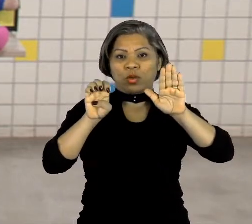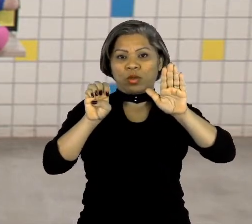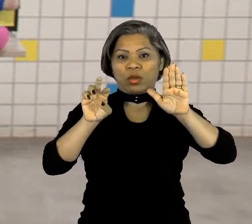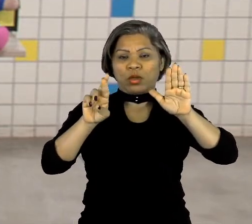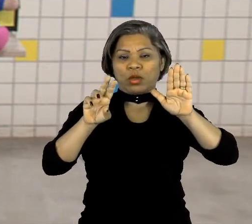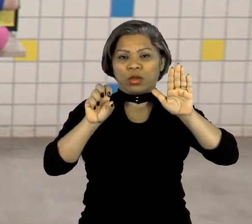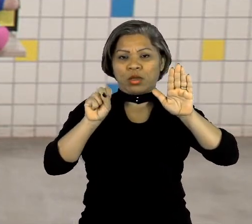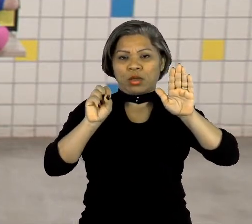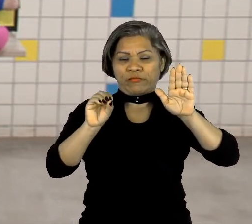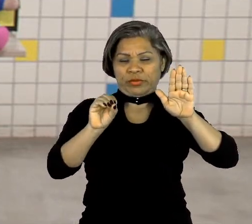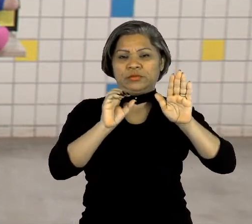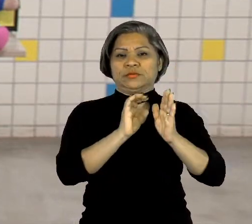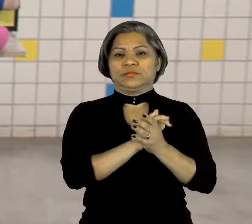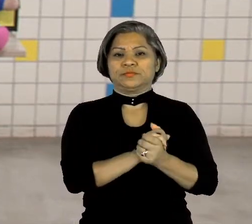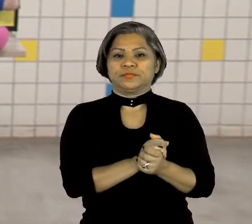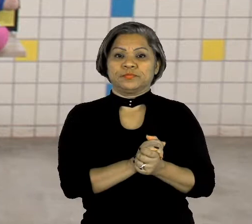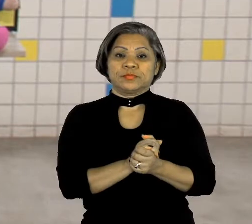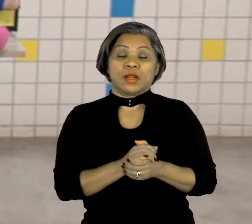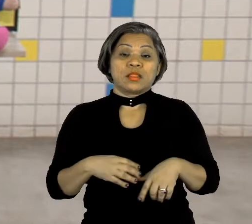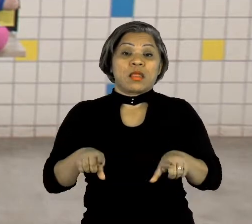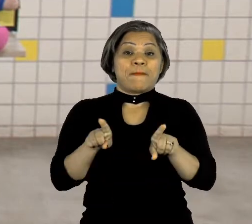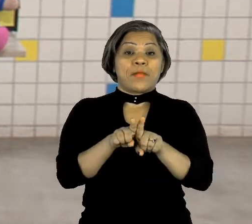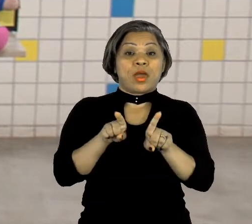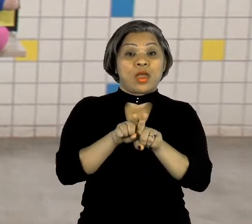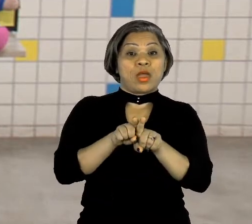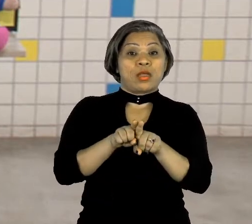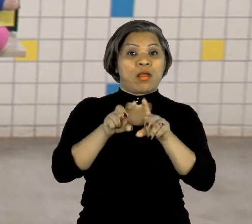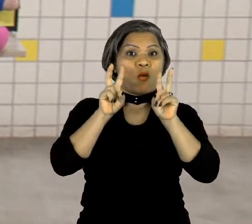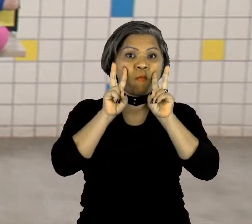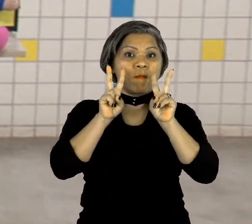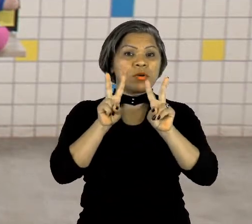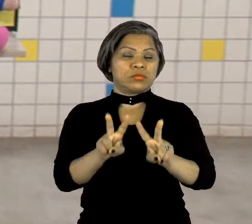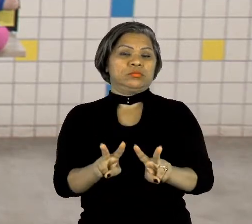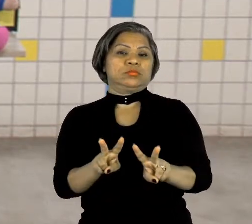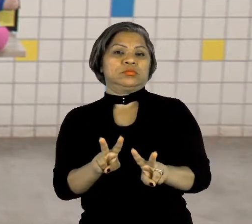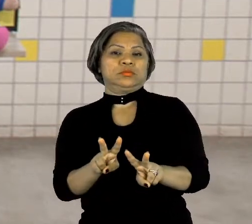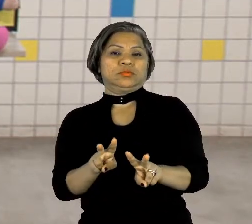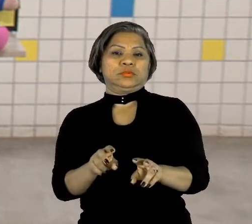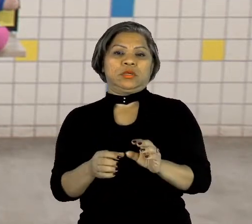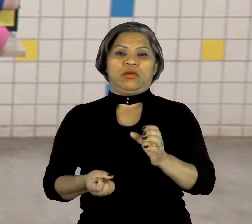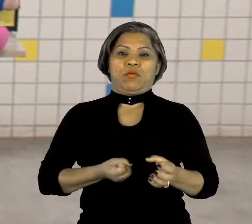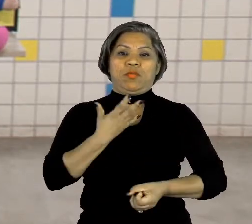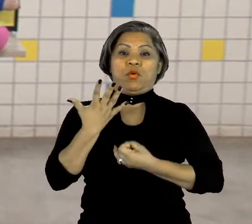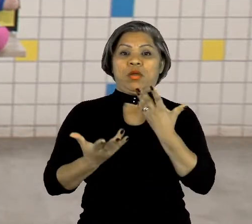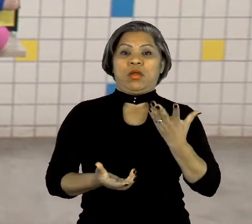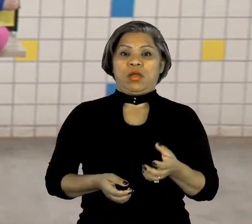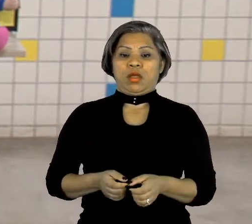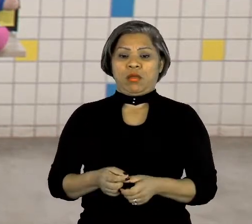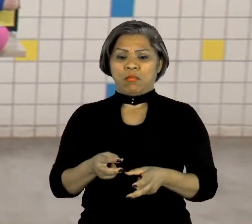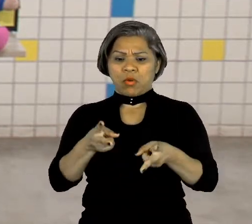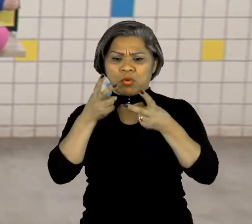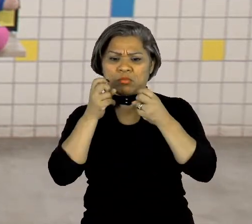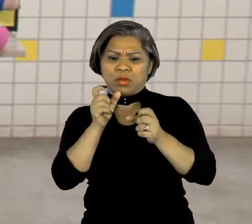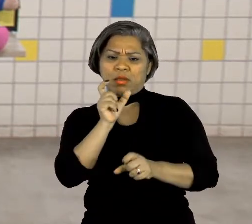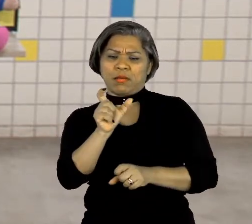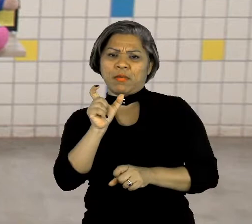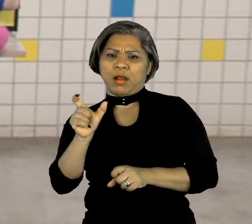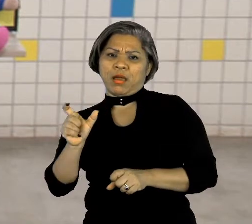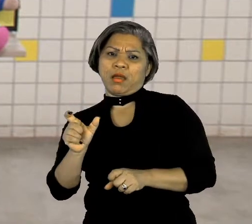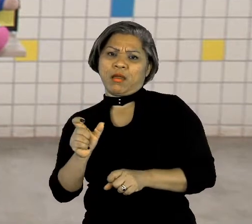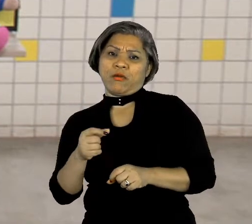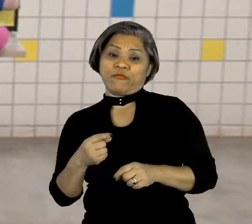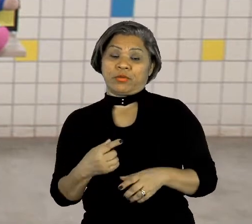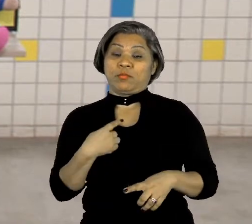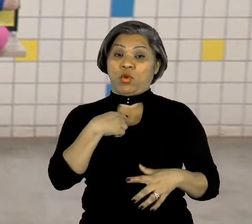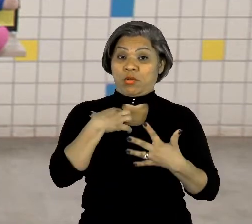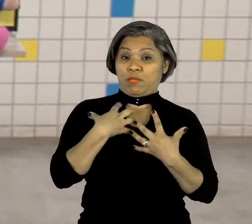vocês lembram. E além de observar o poema hoje, nós vamos explorar as palavras para trabalhar a escrita. As palavras possuem letras.